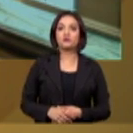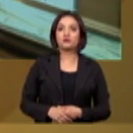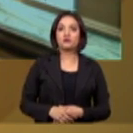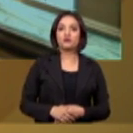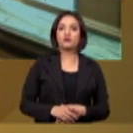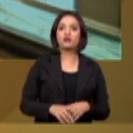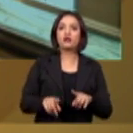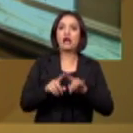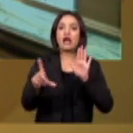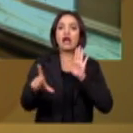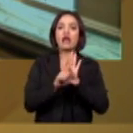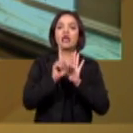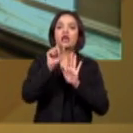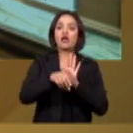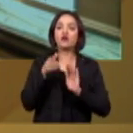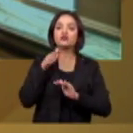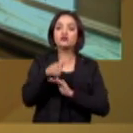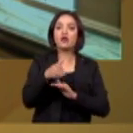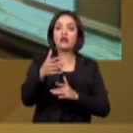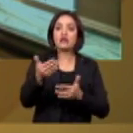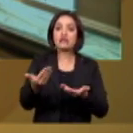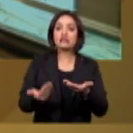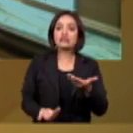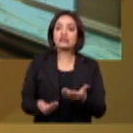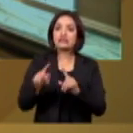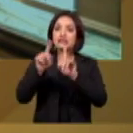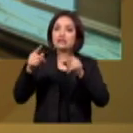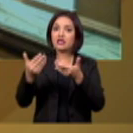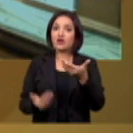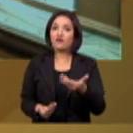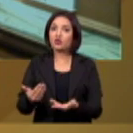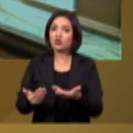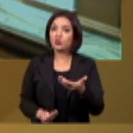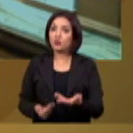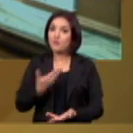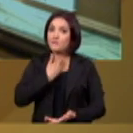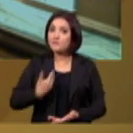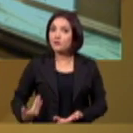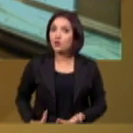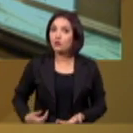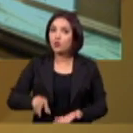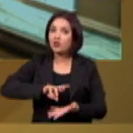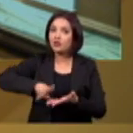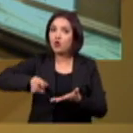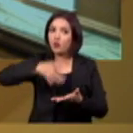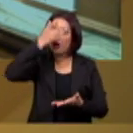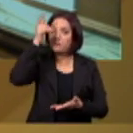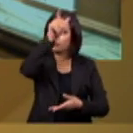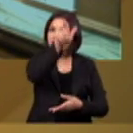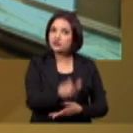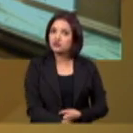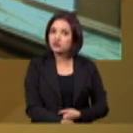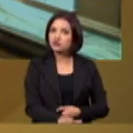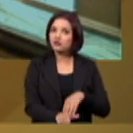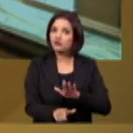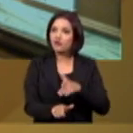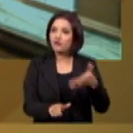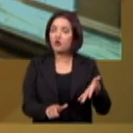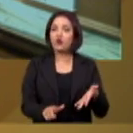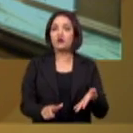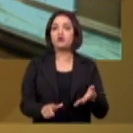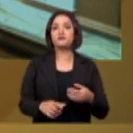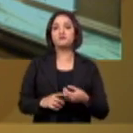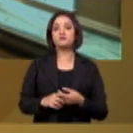multinacional servidor público não a particular o artigo 44 indiferença pelos